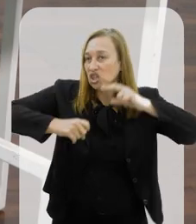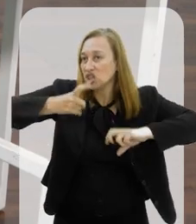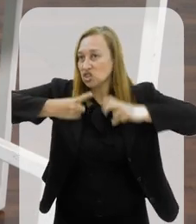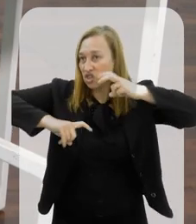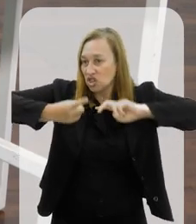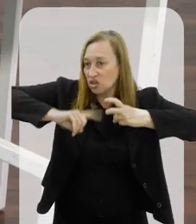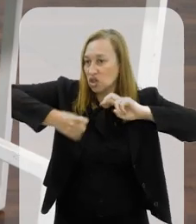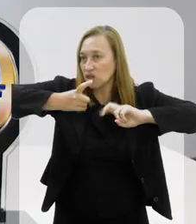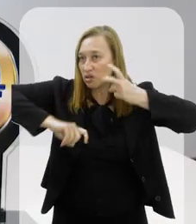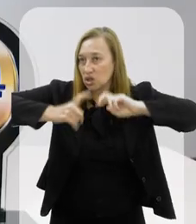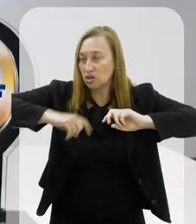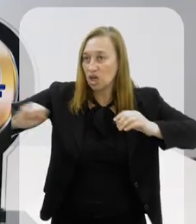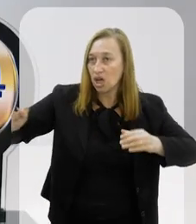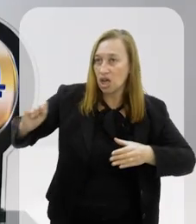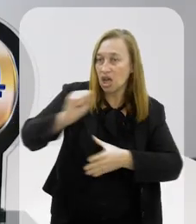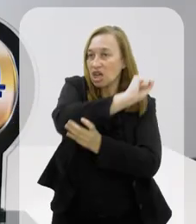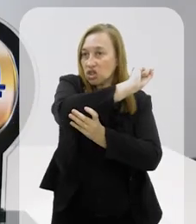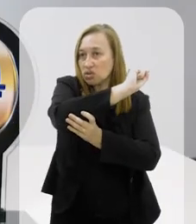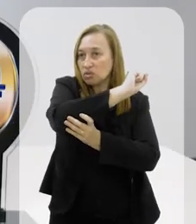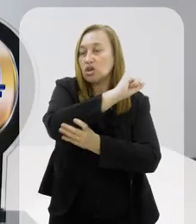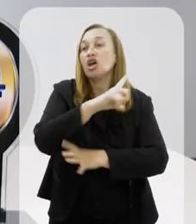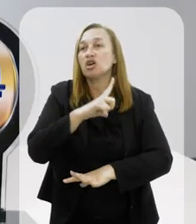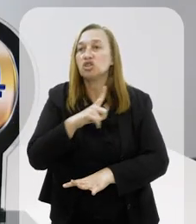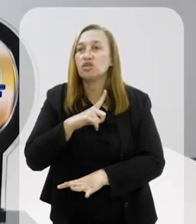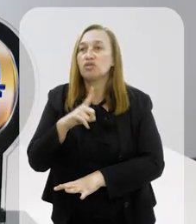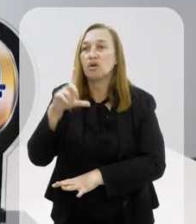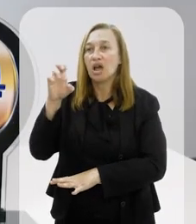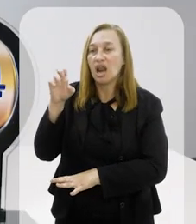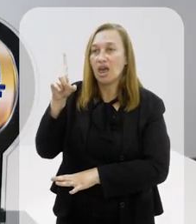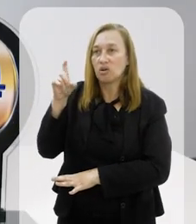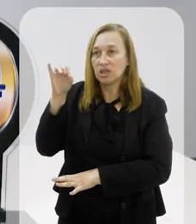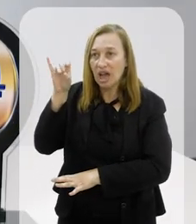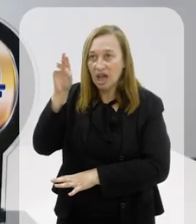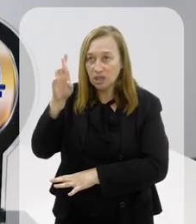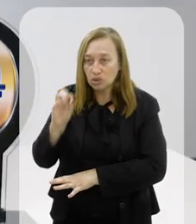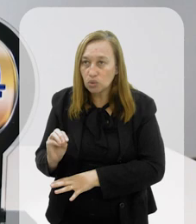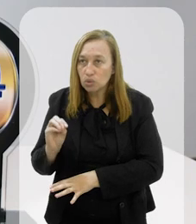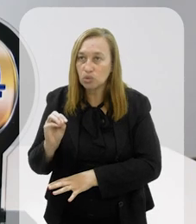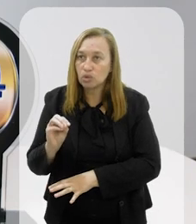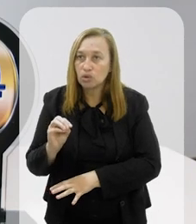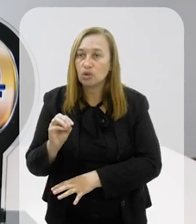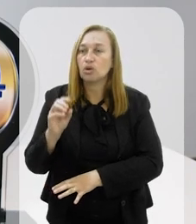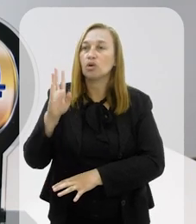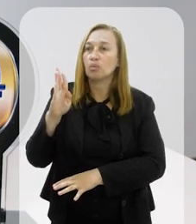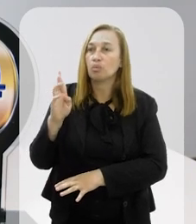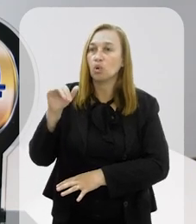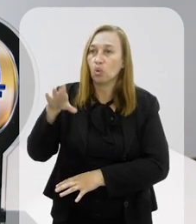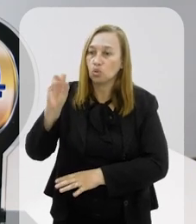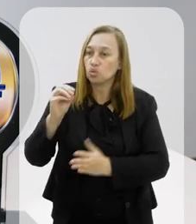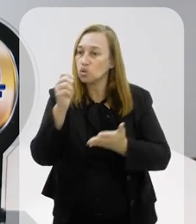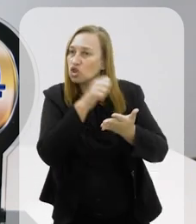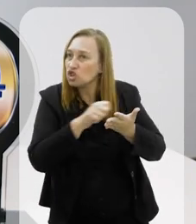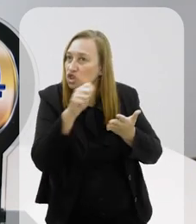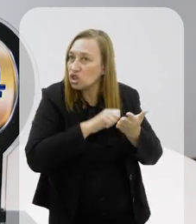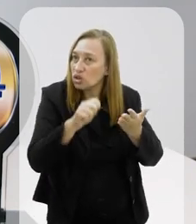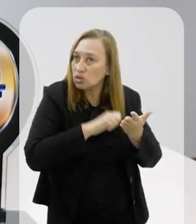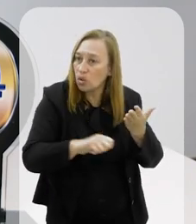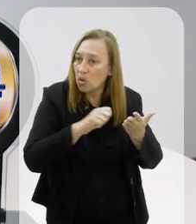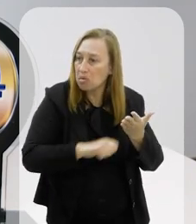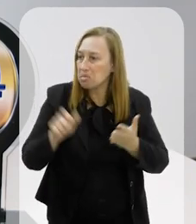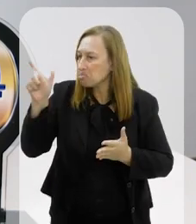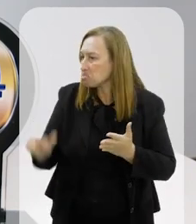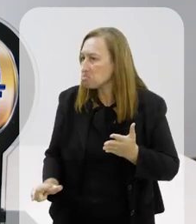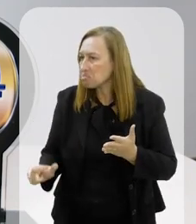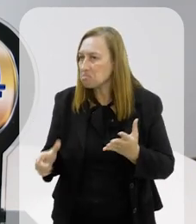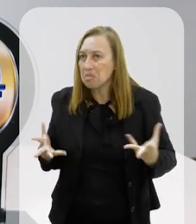Exu que é um grande eu estive aqui com Leonardo Bruno né que é o comentarista escritor roteirista enfim é uma figura ímpar